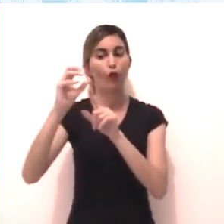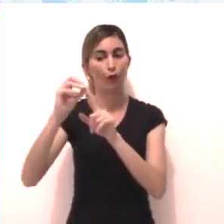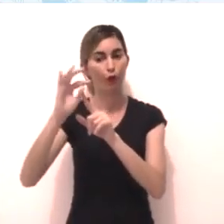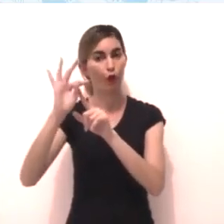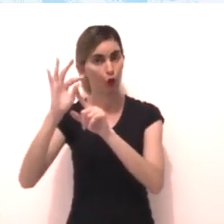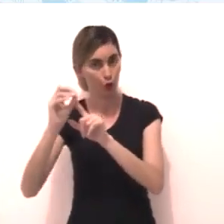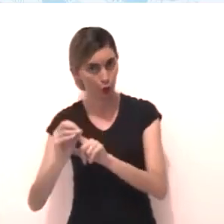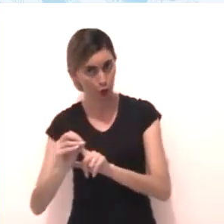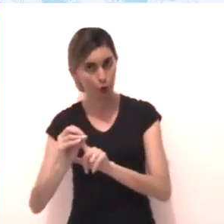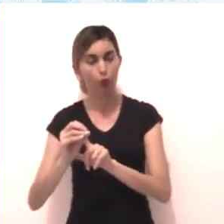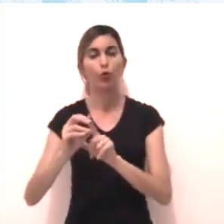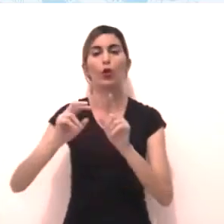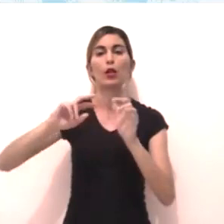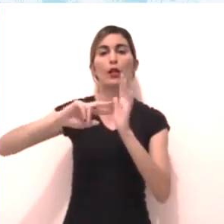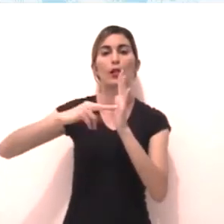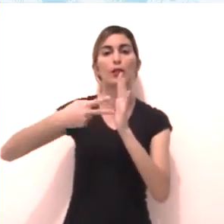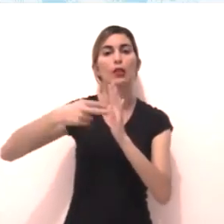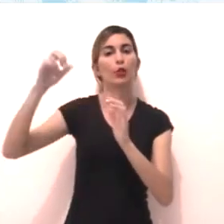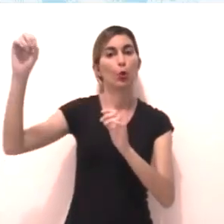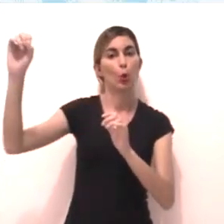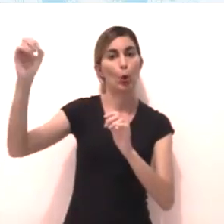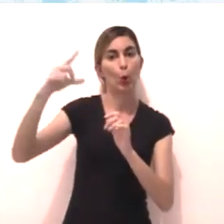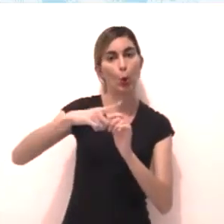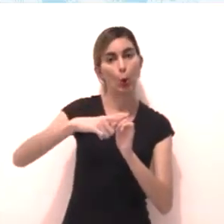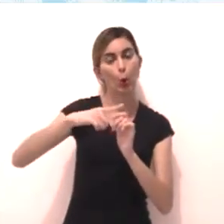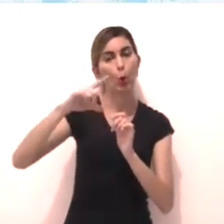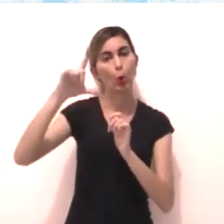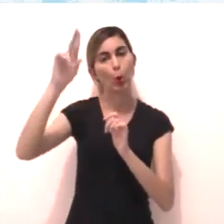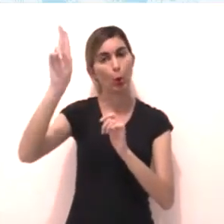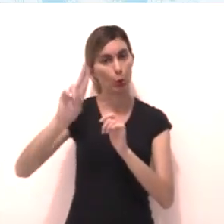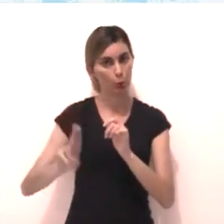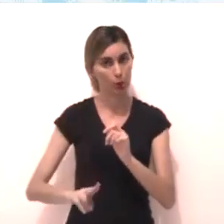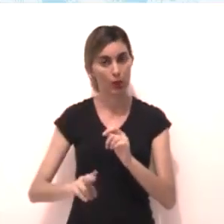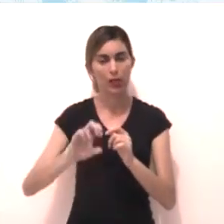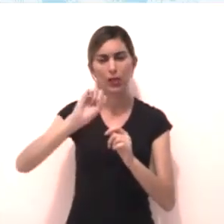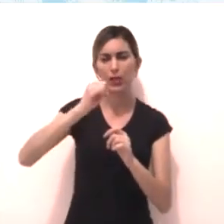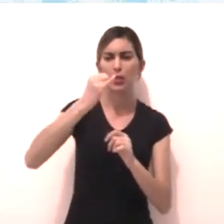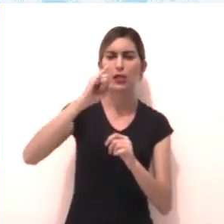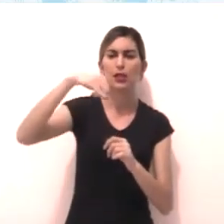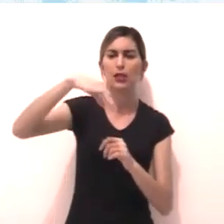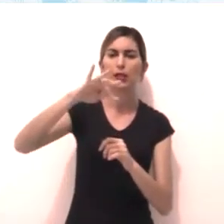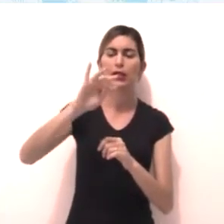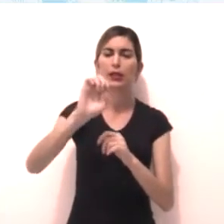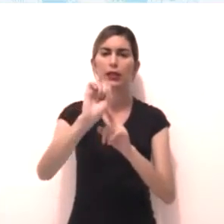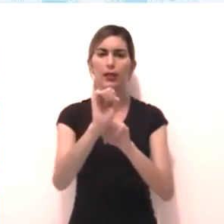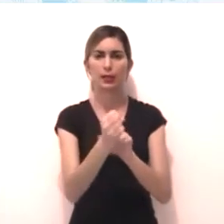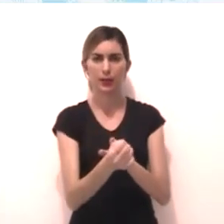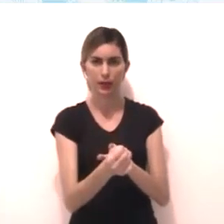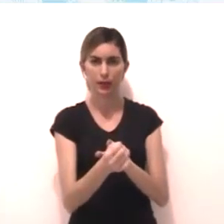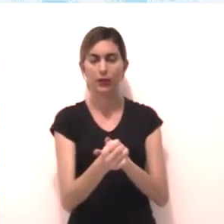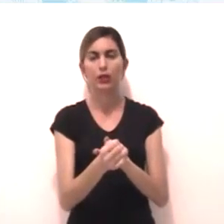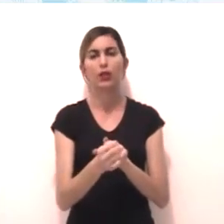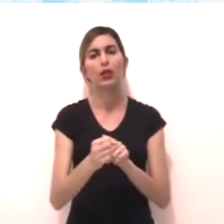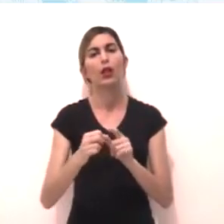dizer luz. Síntese, produção, fabricação. Então, se eu tenho